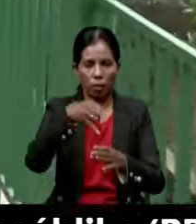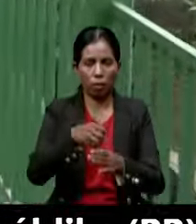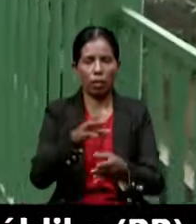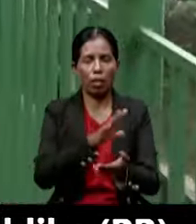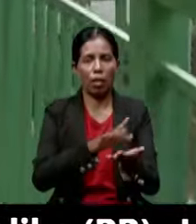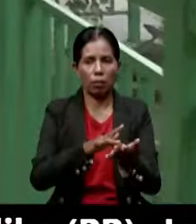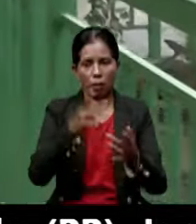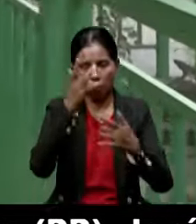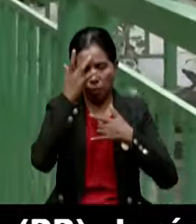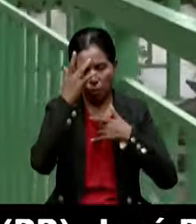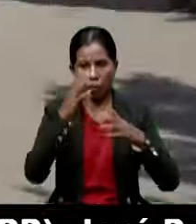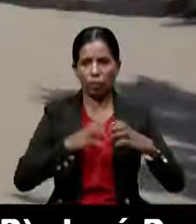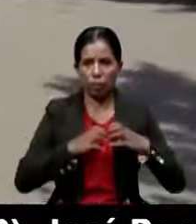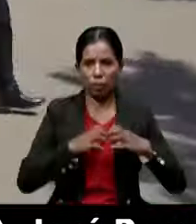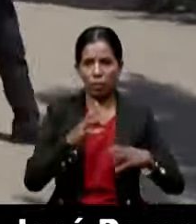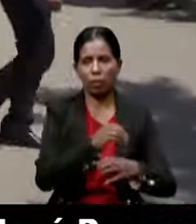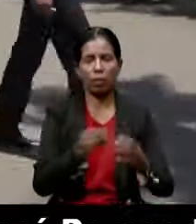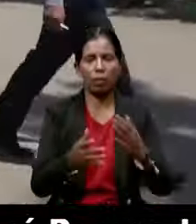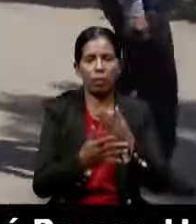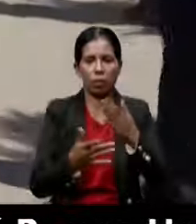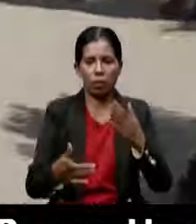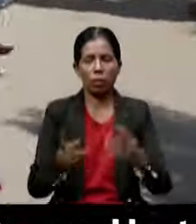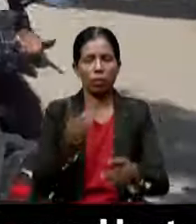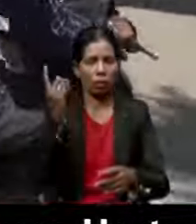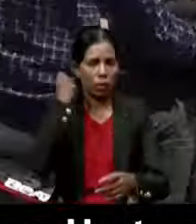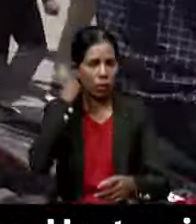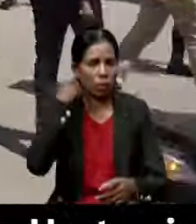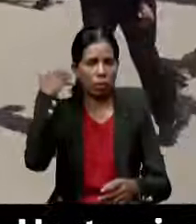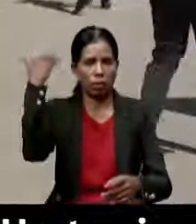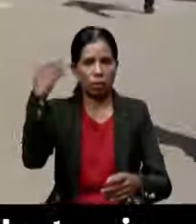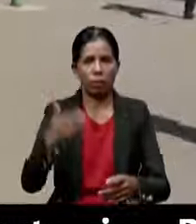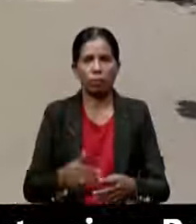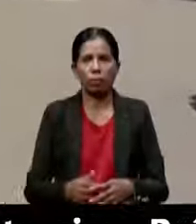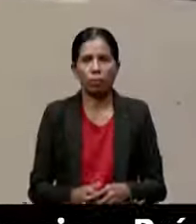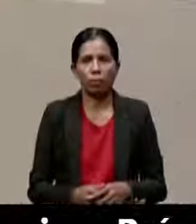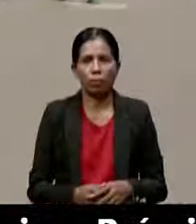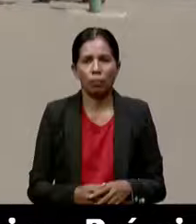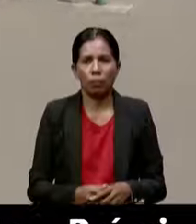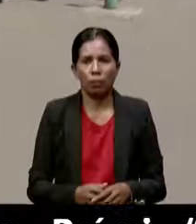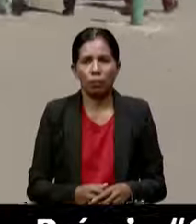Moruk ba paciente moras fuan ran mider anotensaun. Santina de Jesus, Tomás Suárez, GMN.